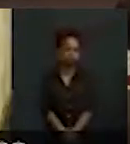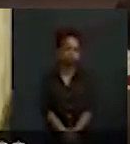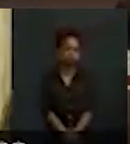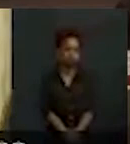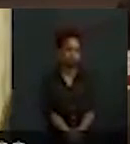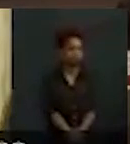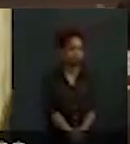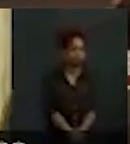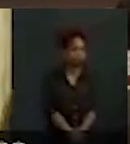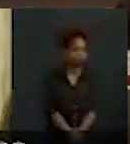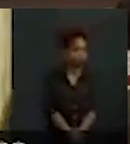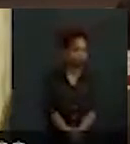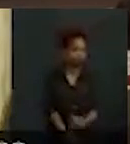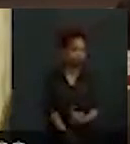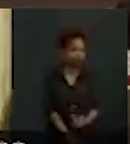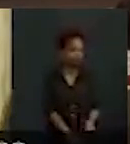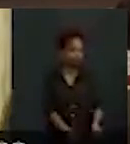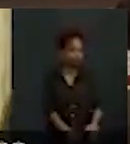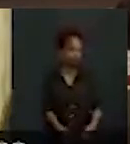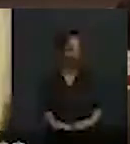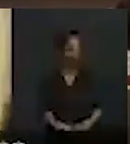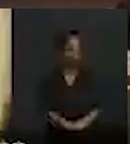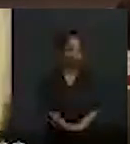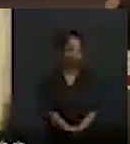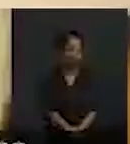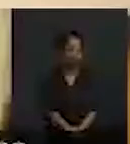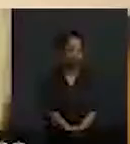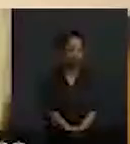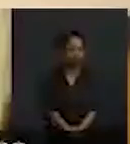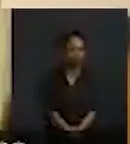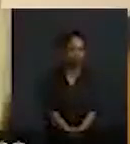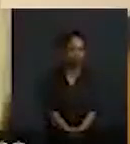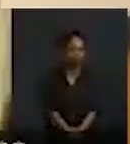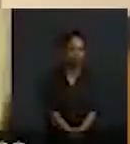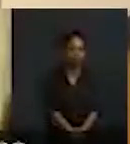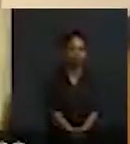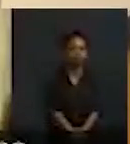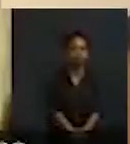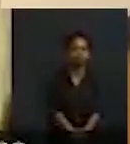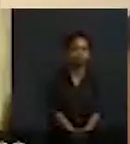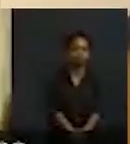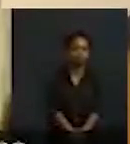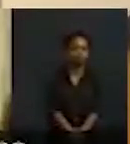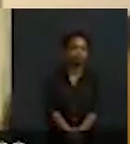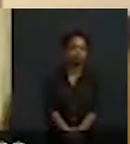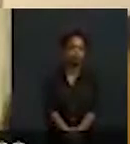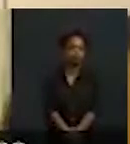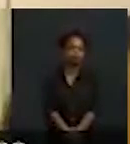Thank you.